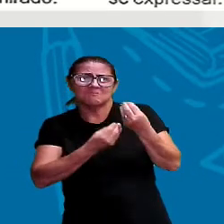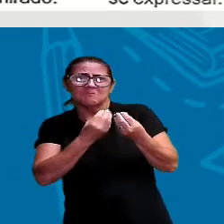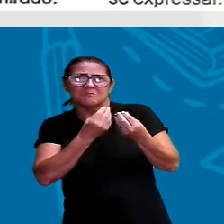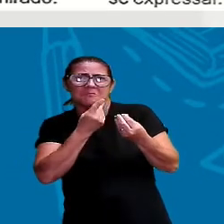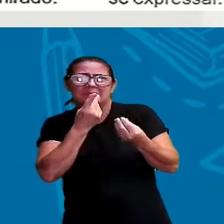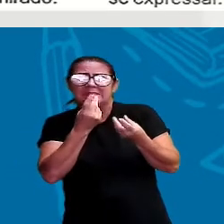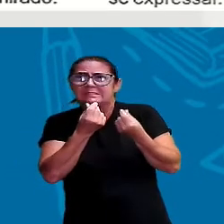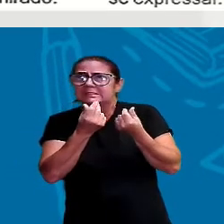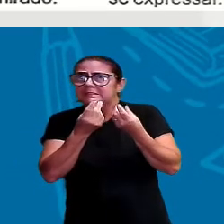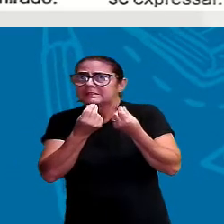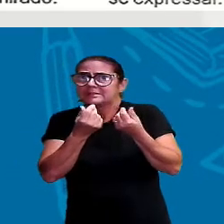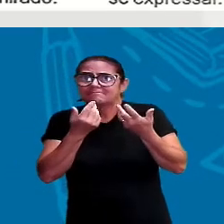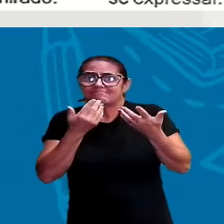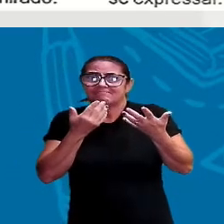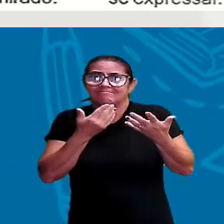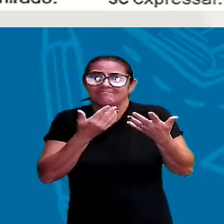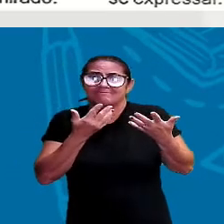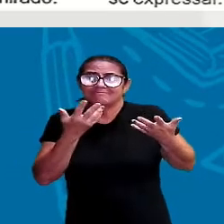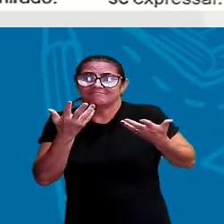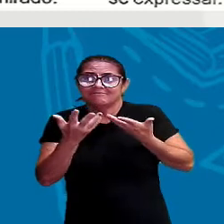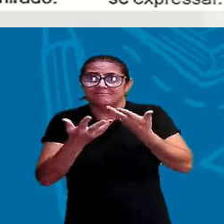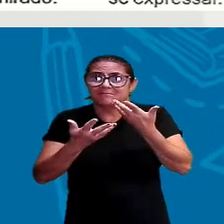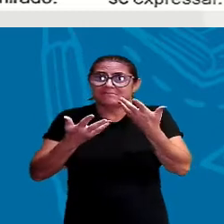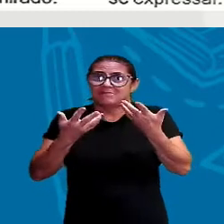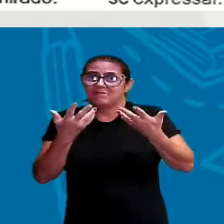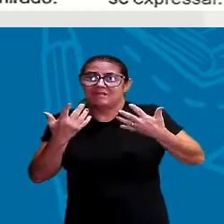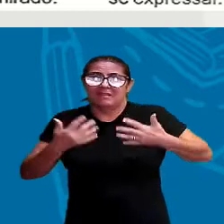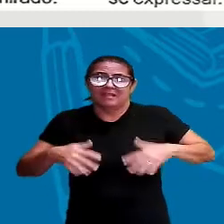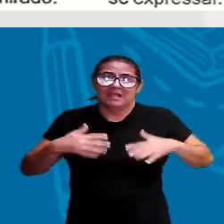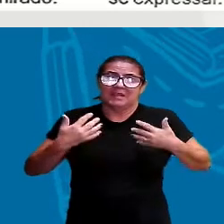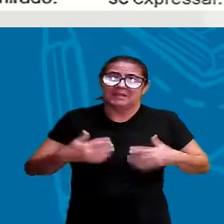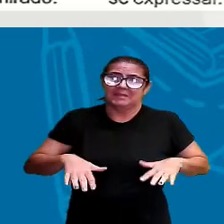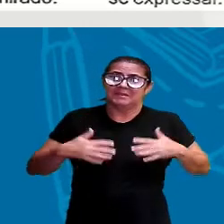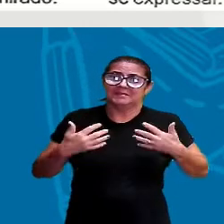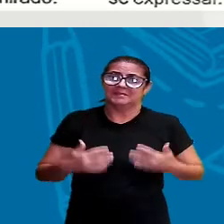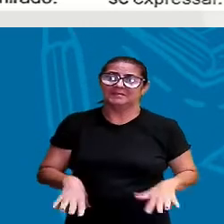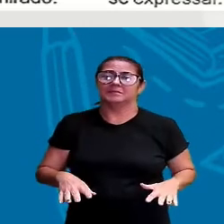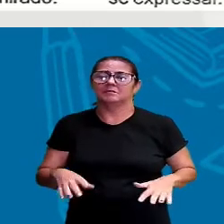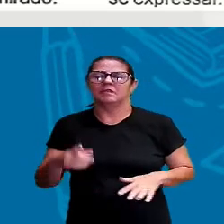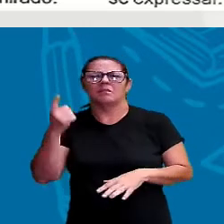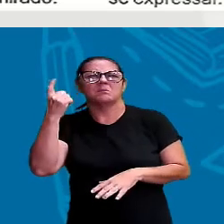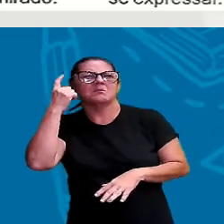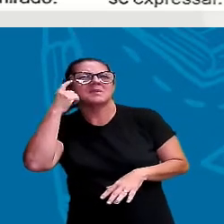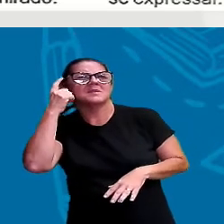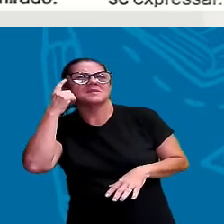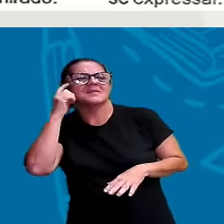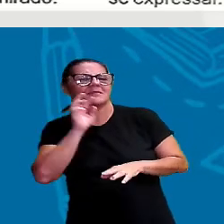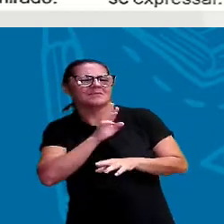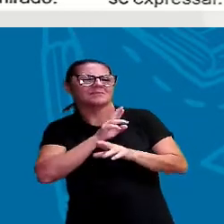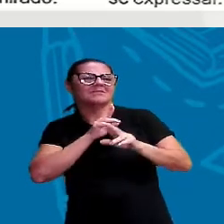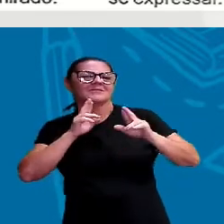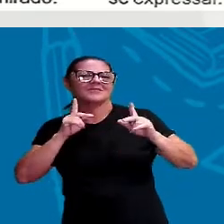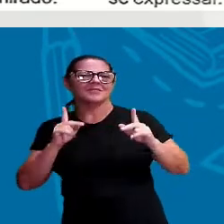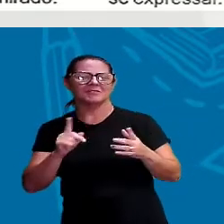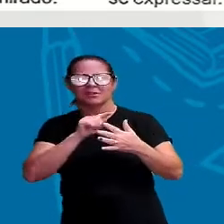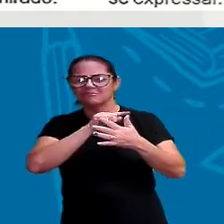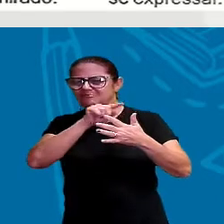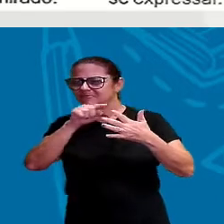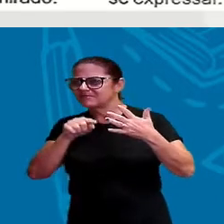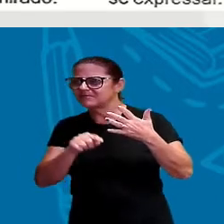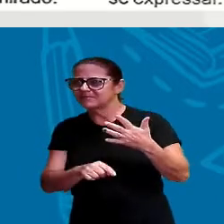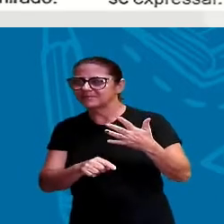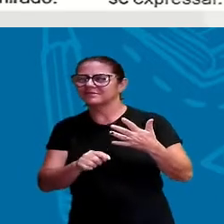Então, quando você vê um balãozinho com 3 pontinhos, com essas reticências aí, você vai logo remeter ao personagem que